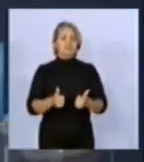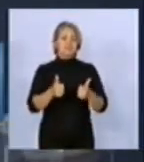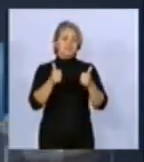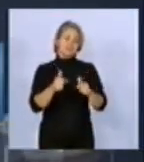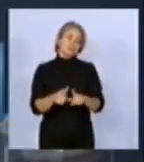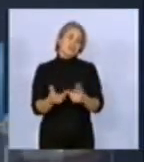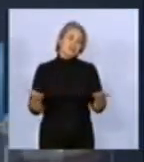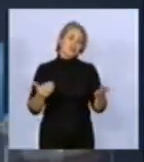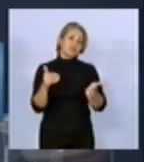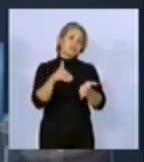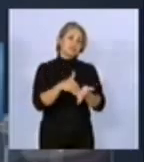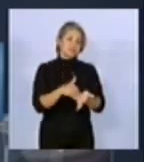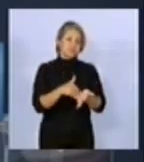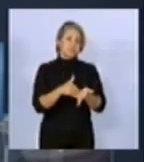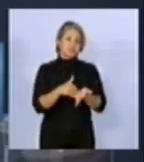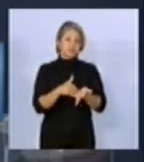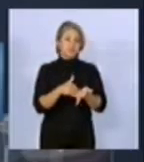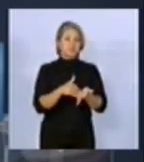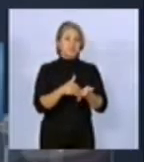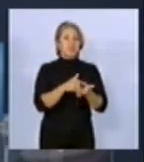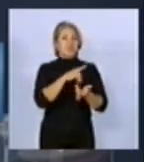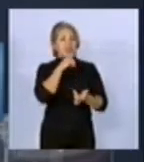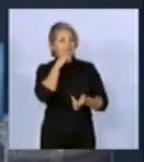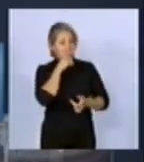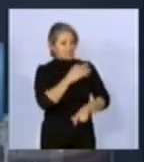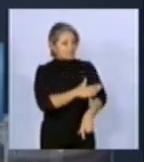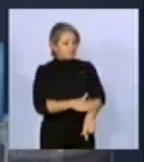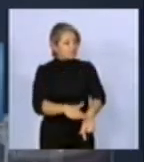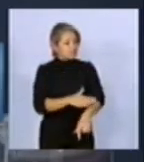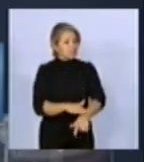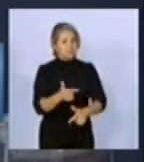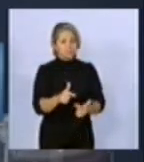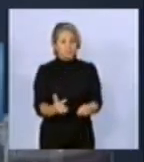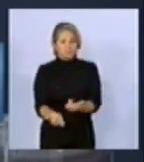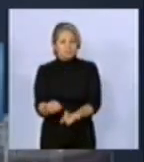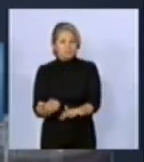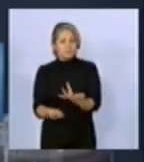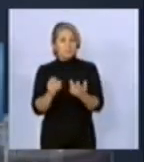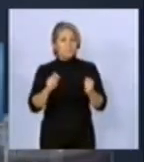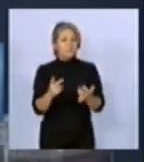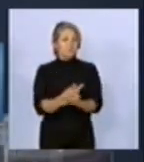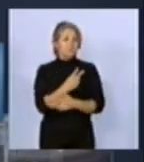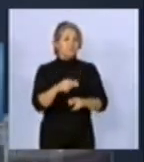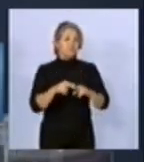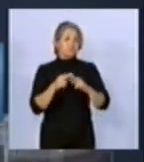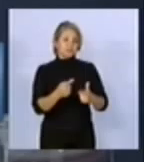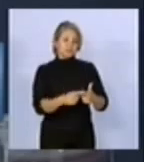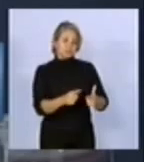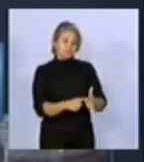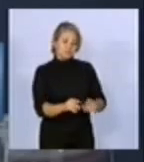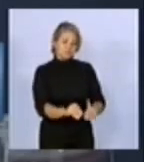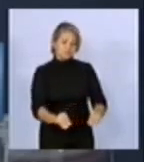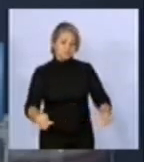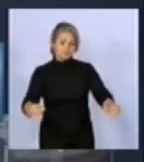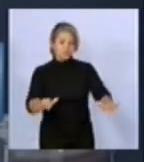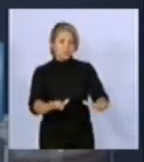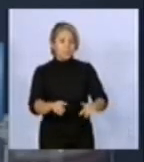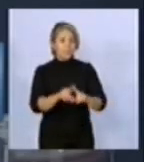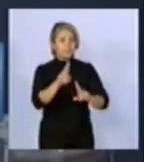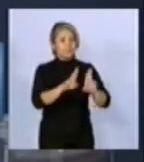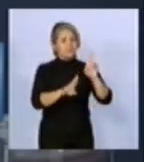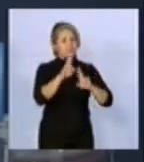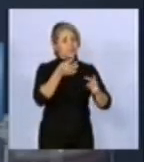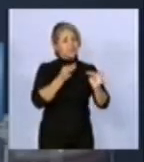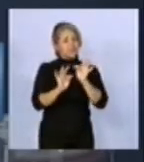mecanizada da cana sem queima viável economicamente é possível sem o aumento dos processos erosivos contanto que sejam utilizadas